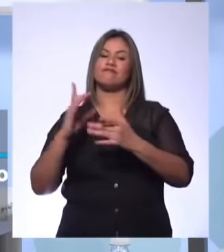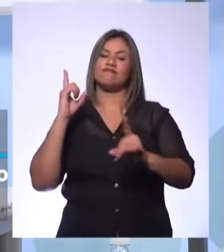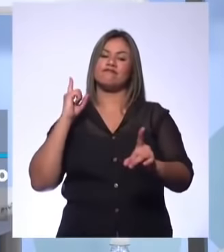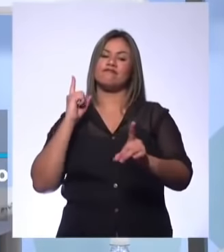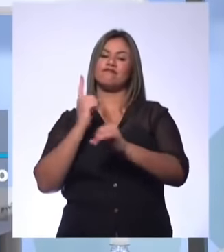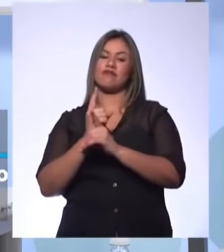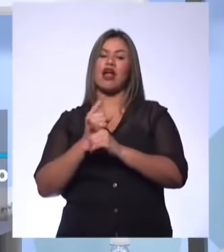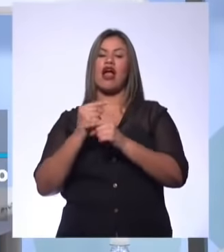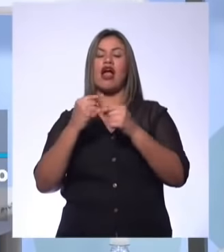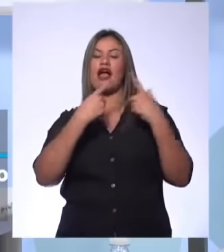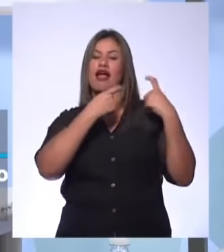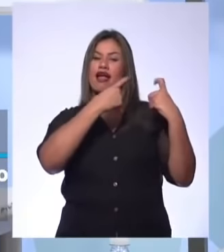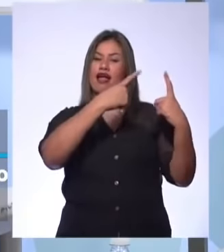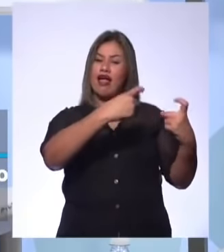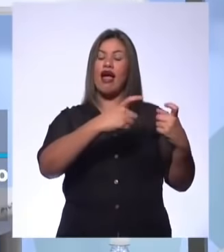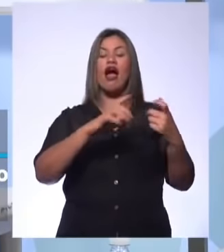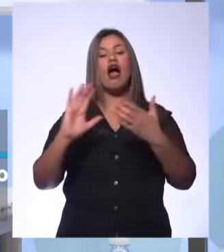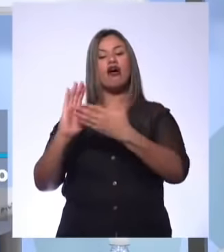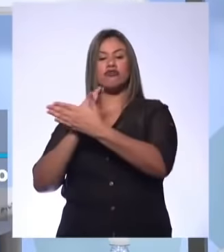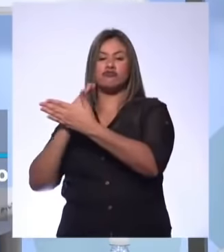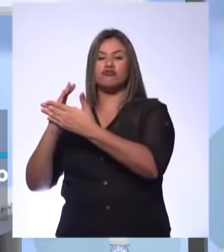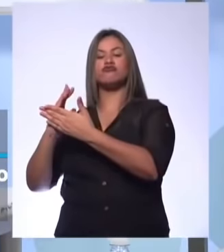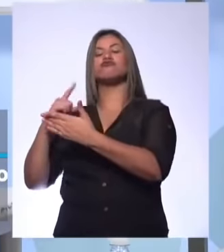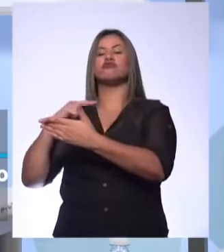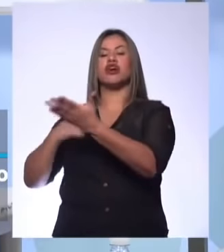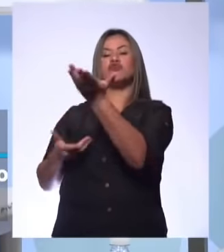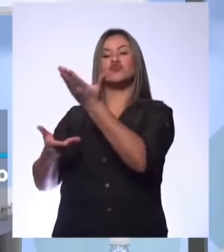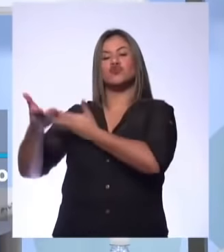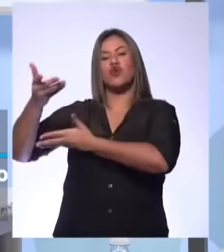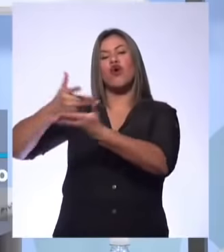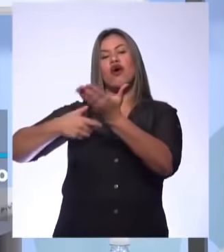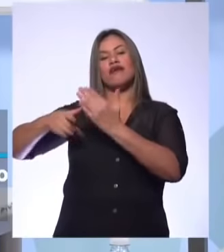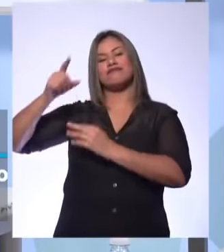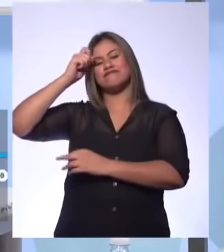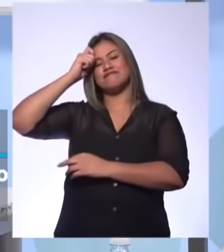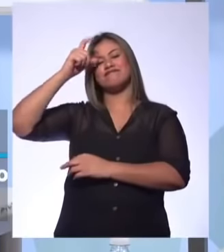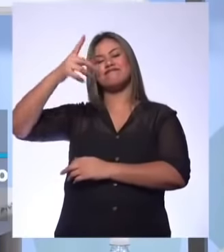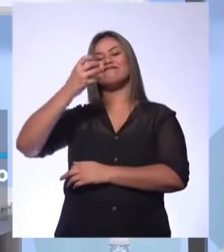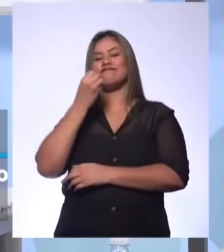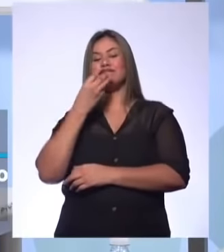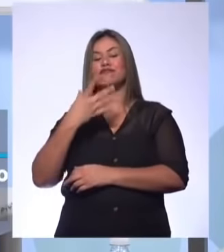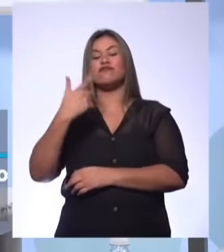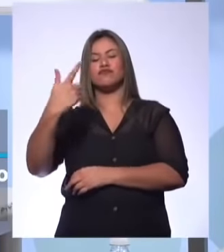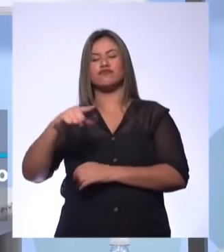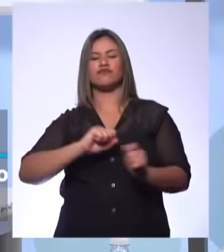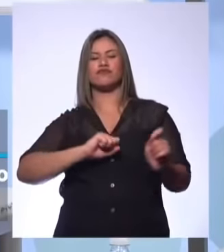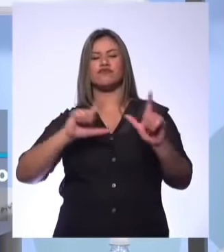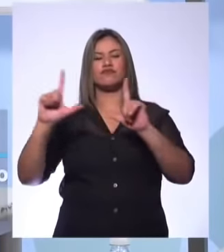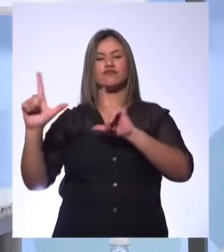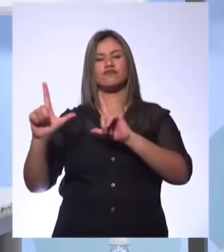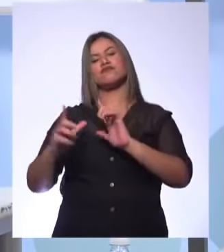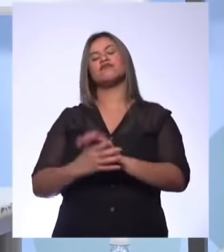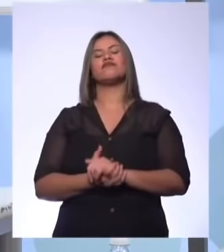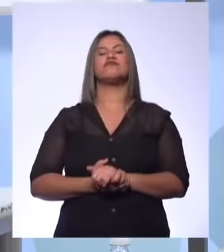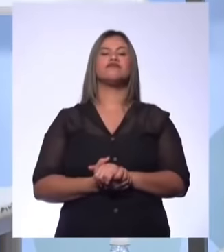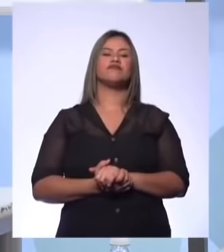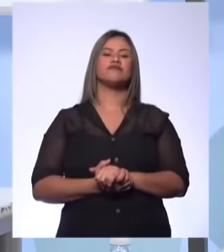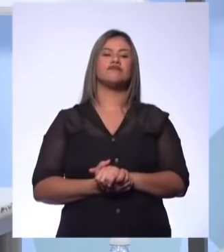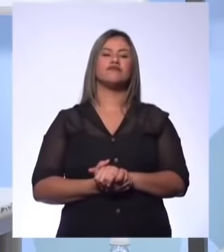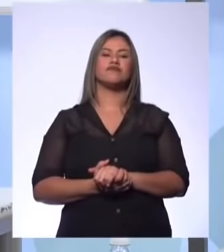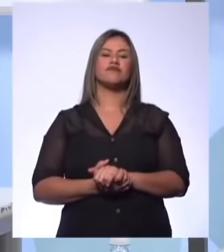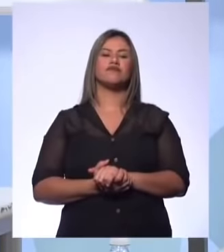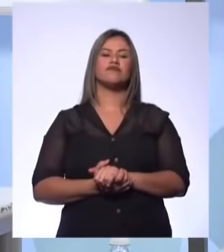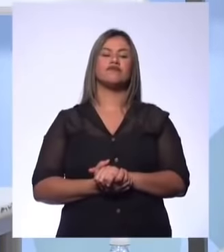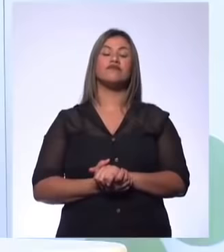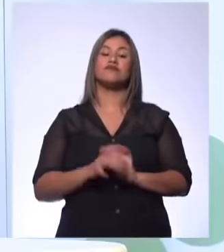não. Na verdade, houve também uma troca cultural muito grande. Temos mais uma tela aqui para vocês, vamos lá. Inclusive,